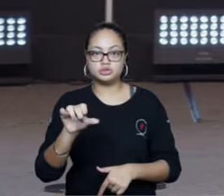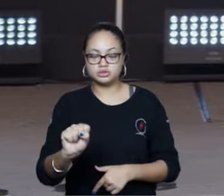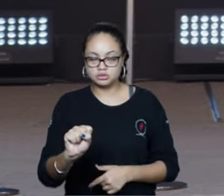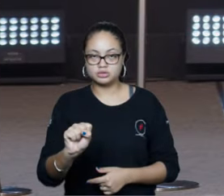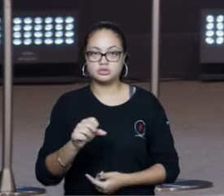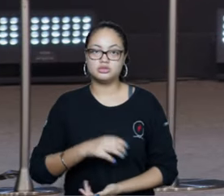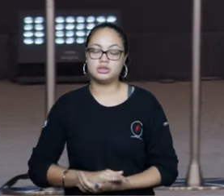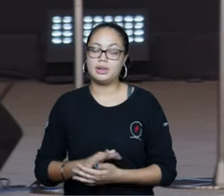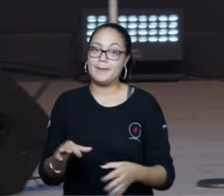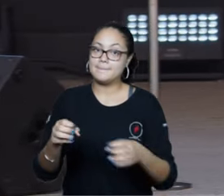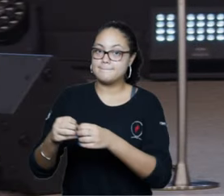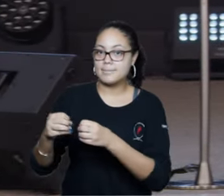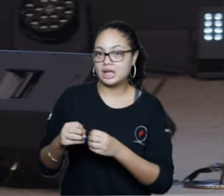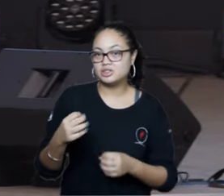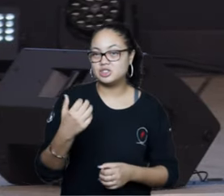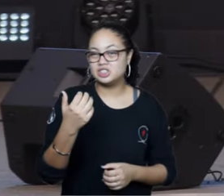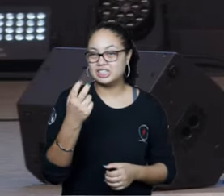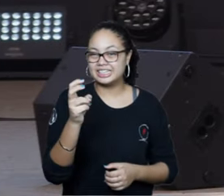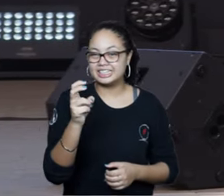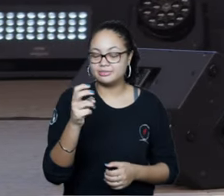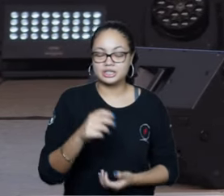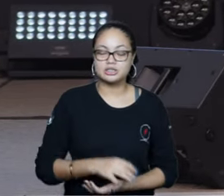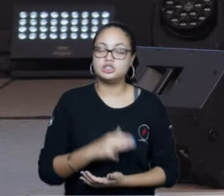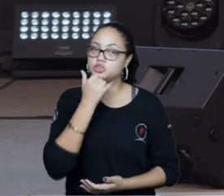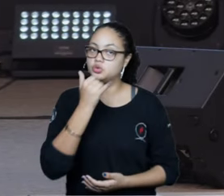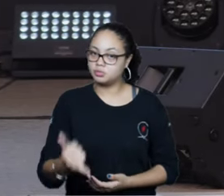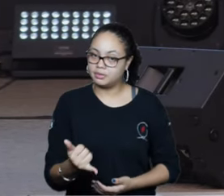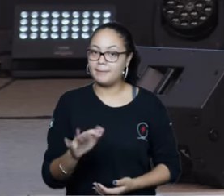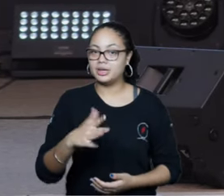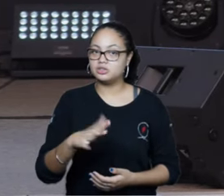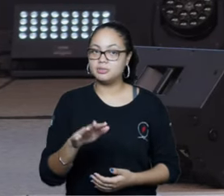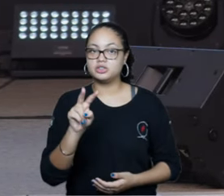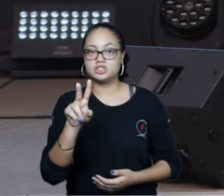de 500 mil pessoas na praia do Rio Negro